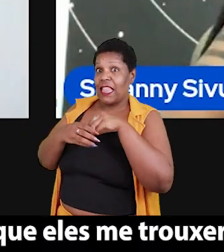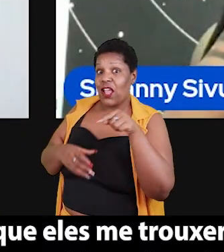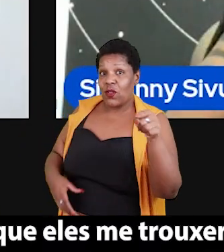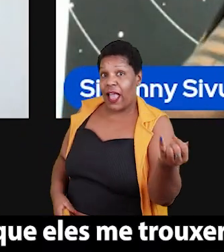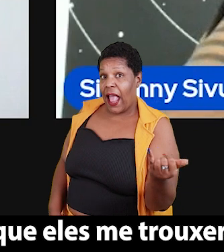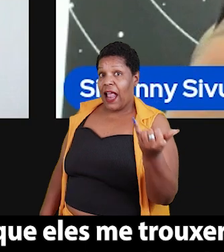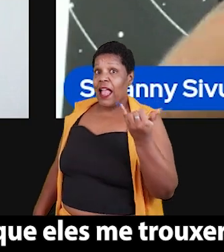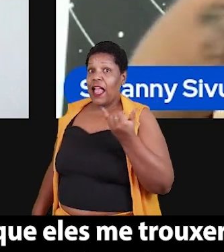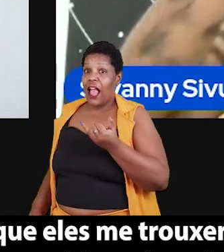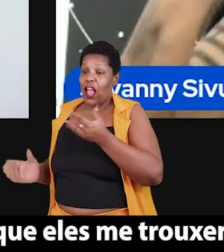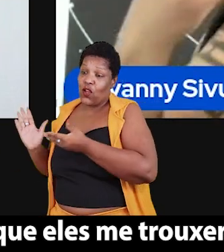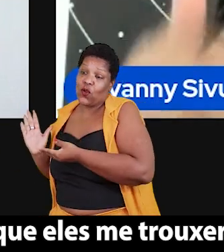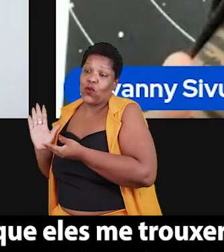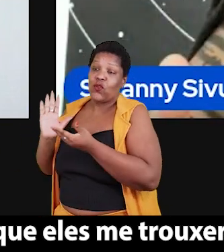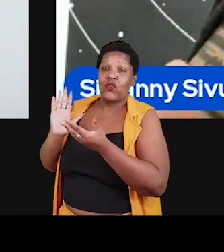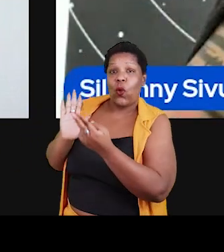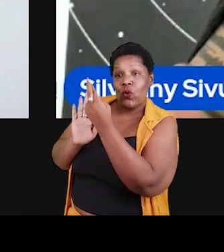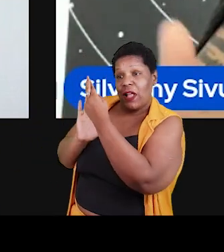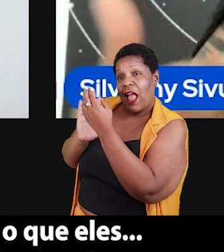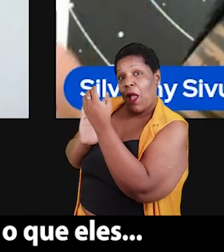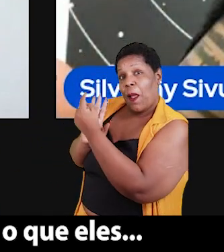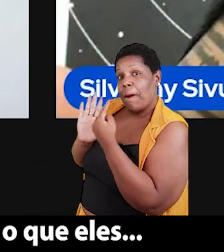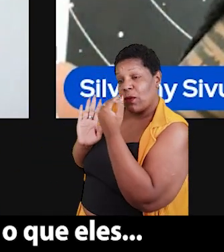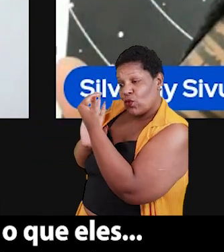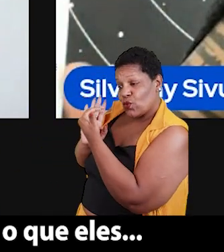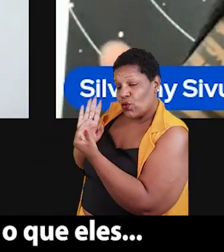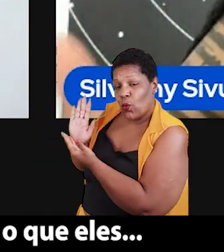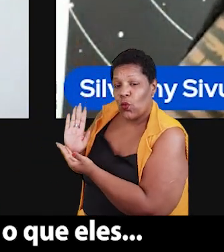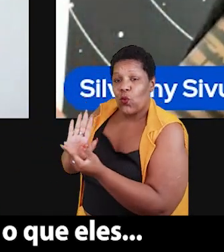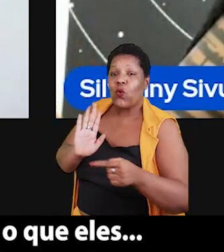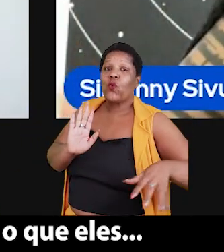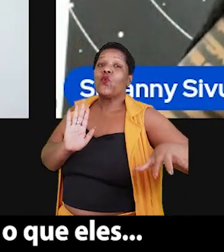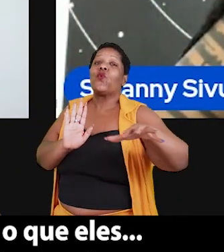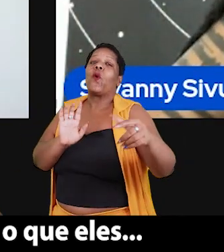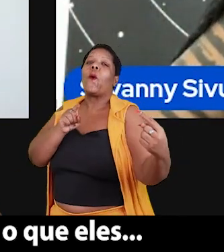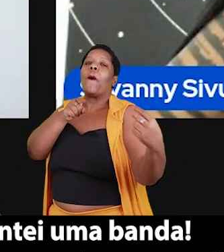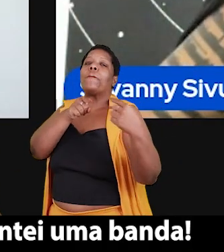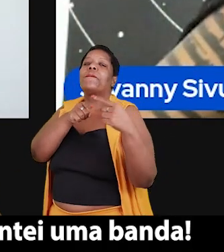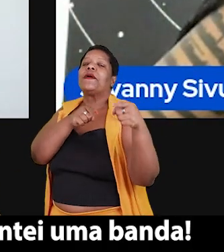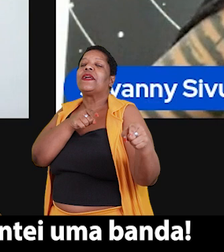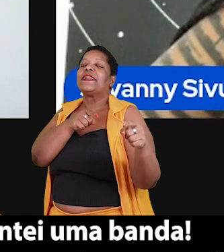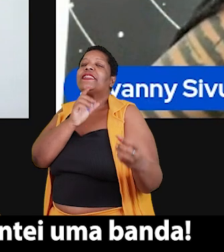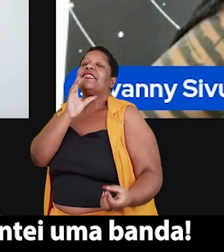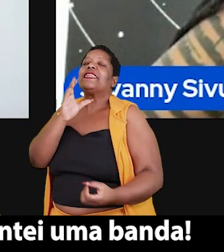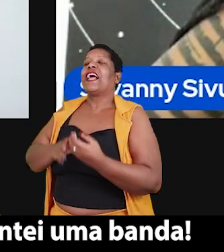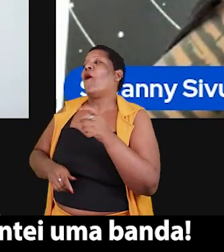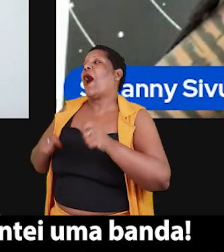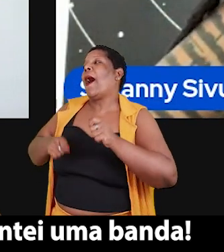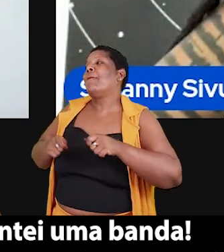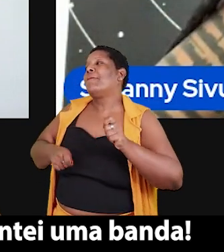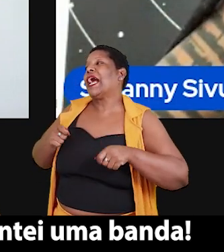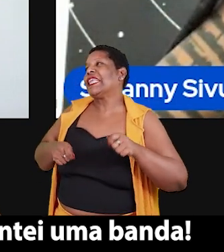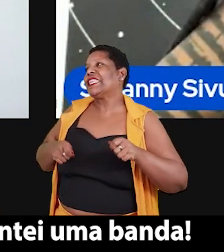me trouxeram, eu trouxe um repertório todo voltado para o que eles, para de onde eles vieram. Aí eu montei uma banda.